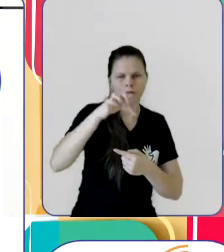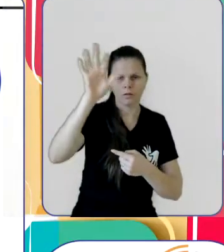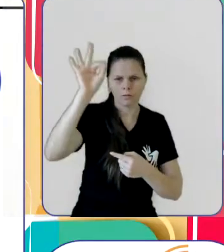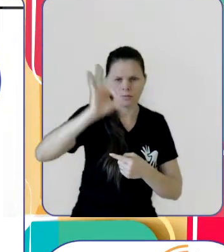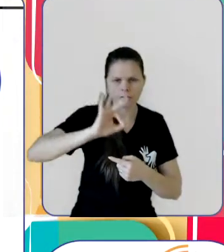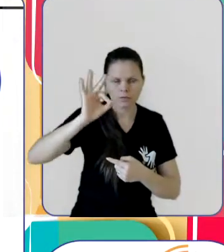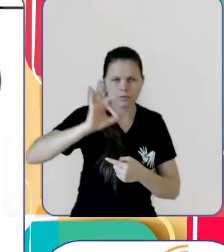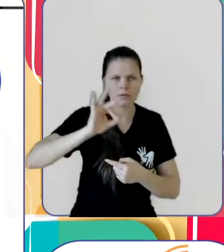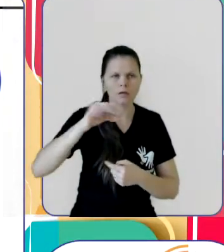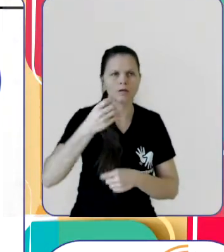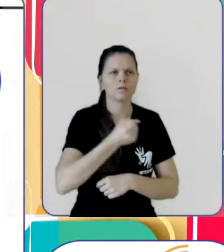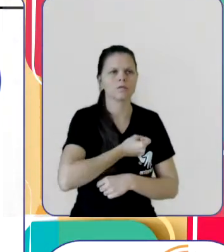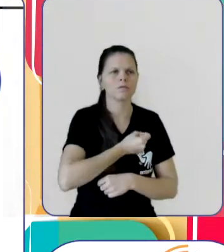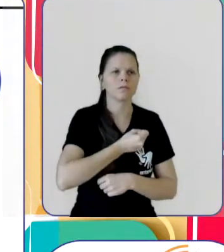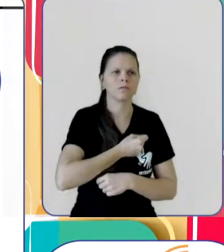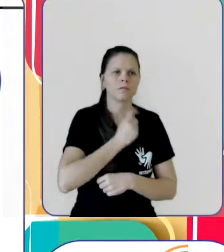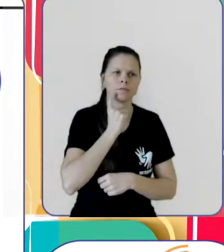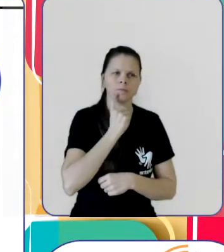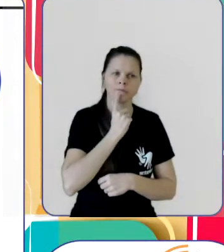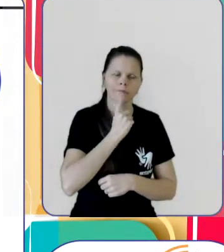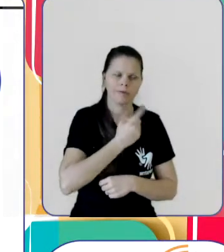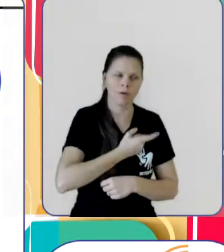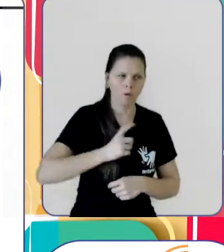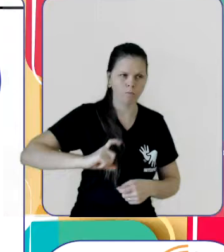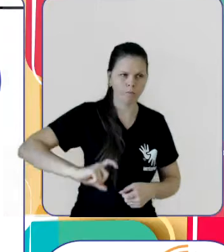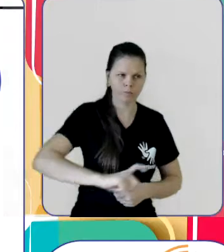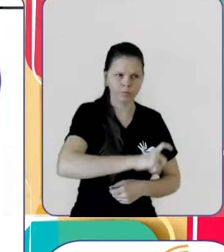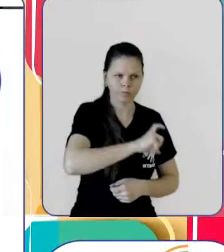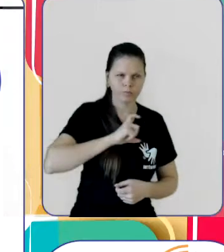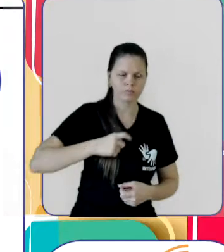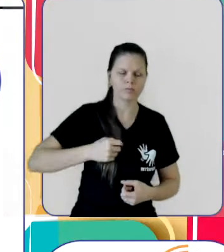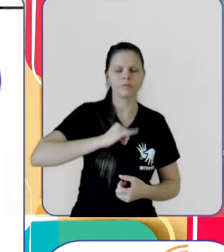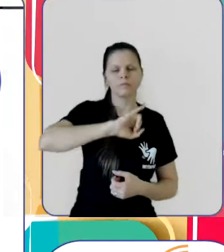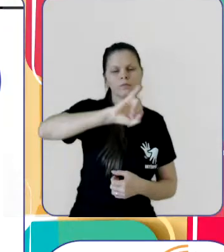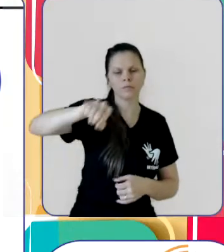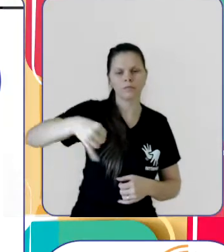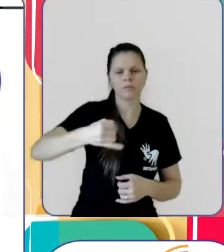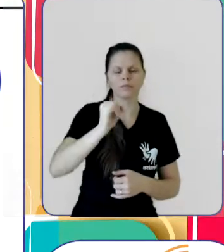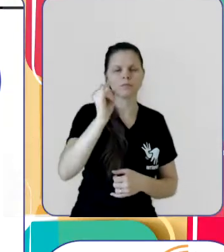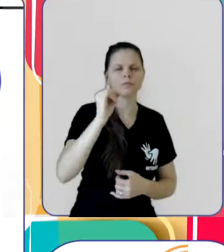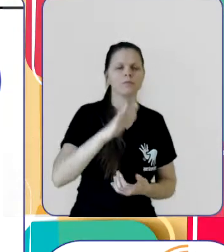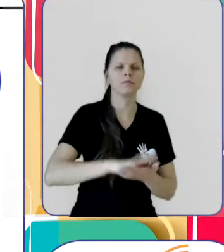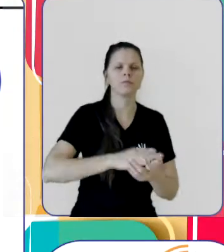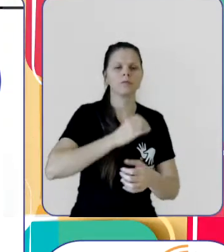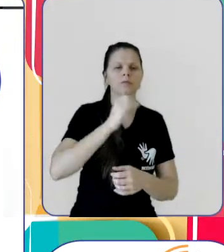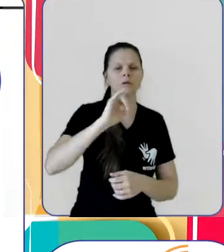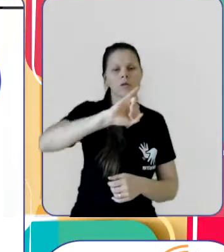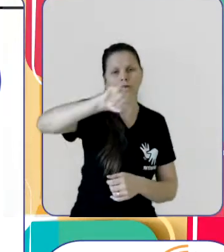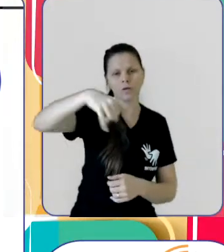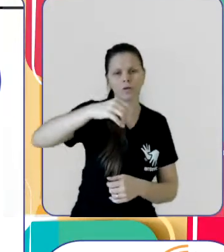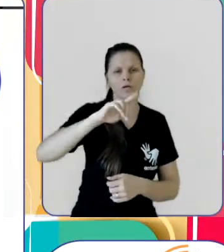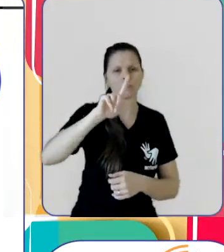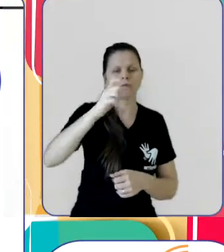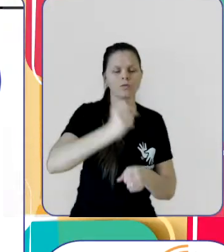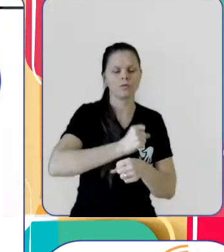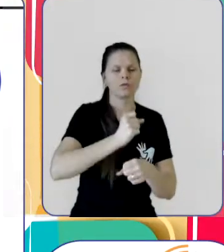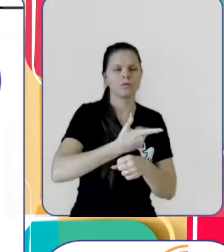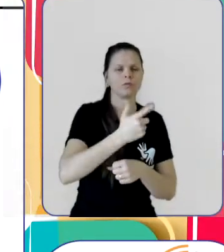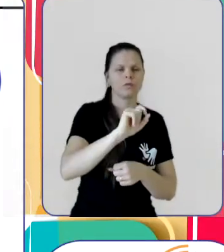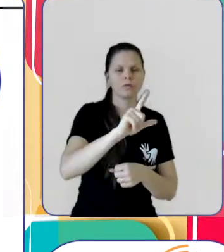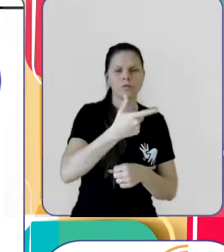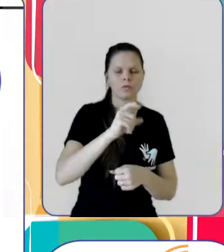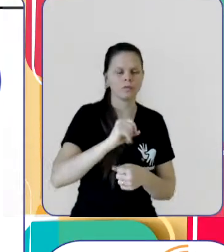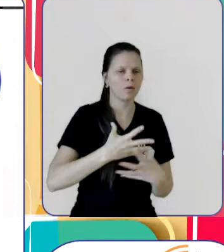no número de transplantes de órgãos realizados entre janeiro e julho de 2020, porque assim a demanda das pessoas doentes